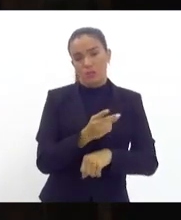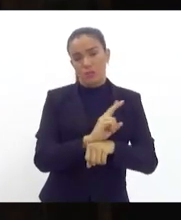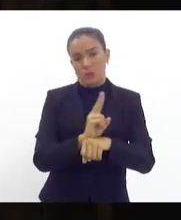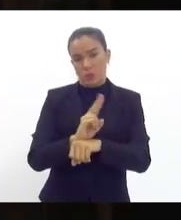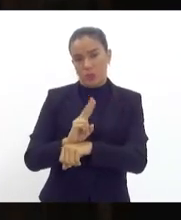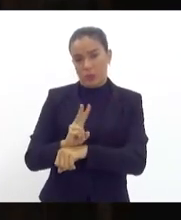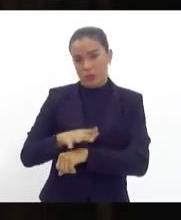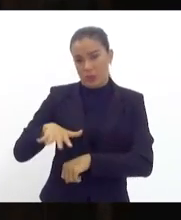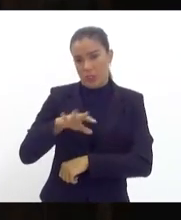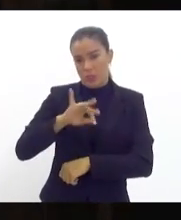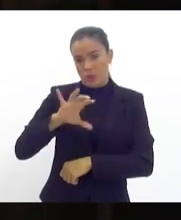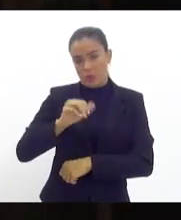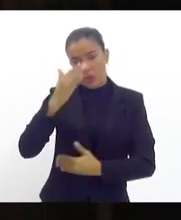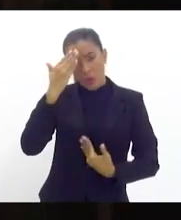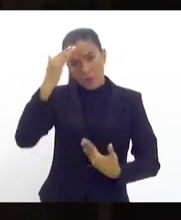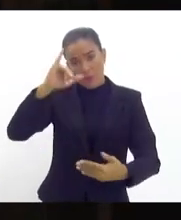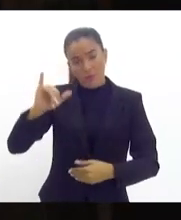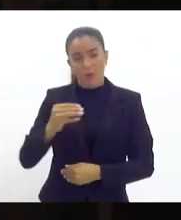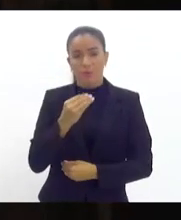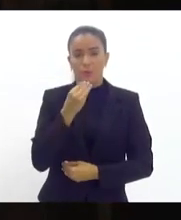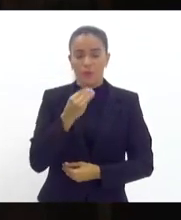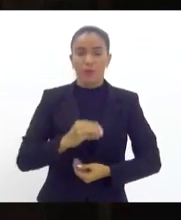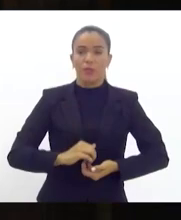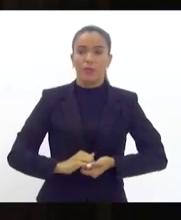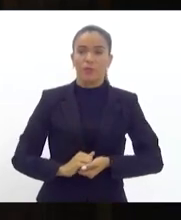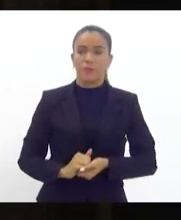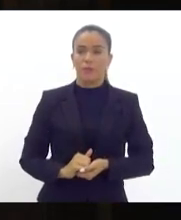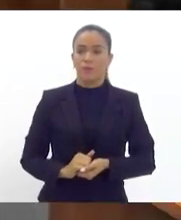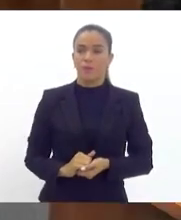na Tijuca Muito obrigado pela oportunidade